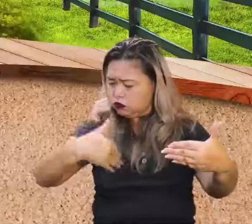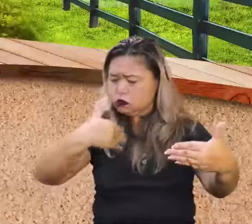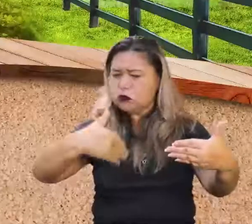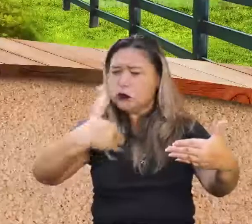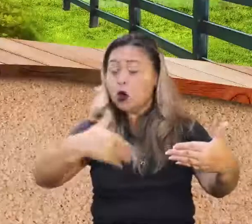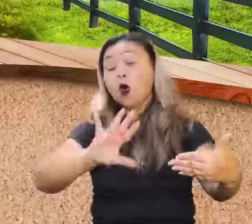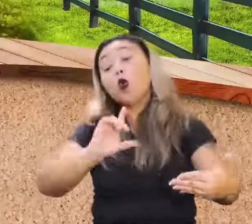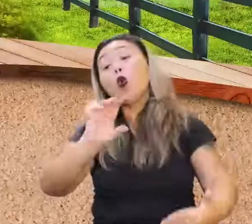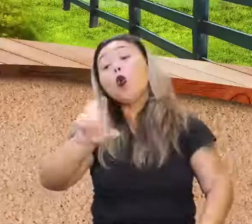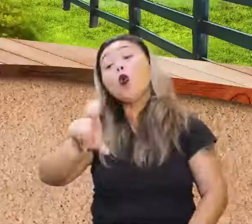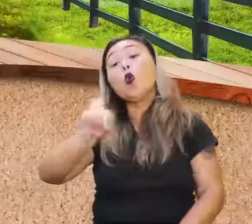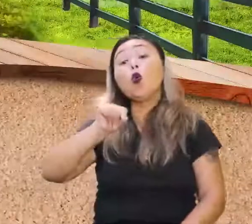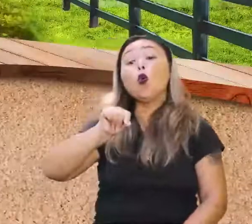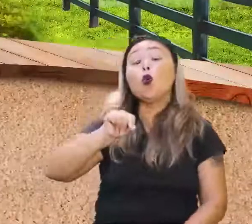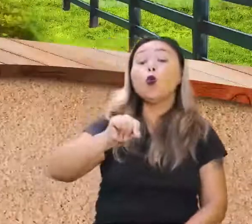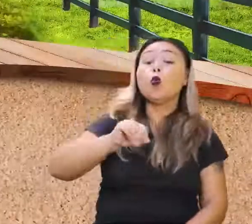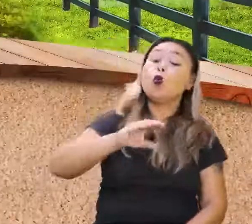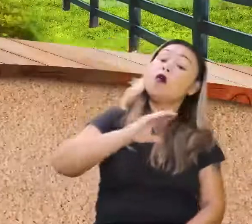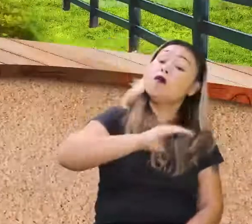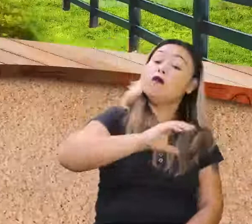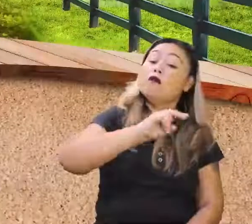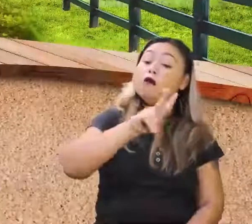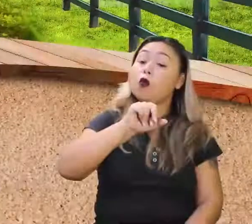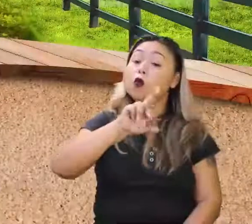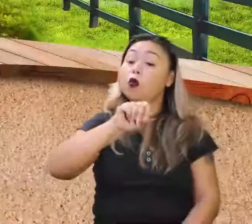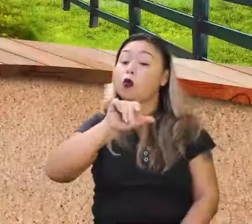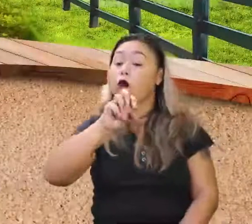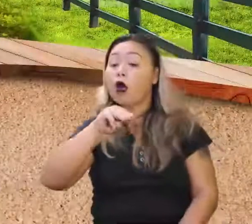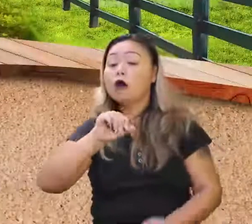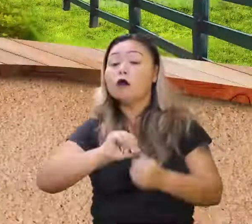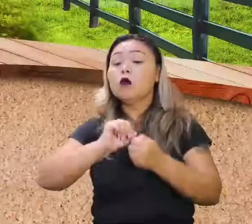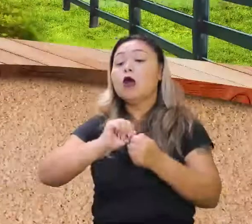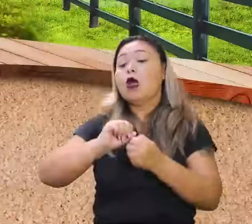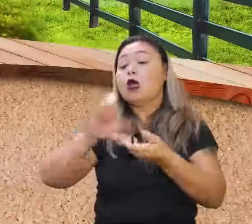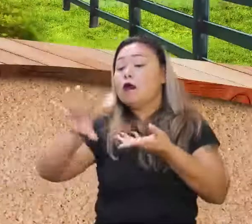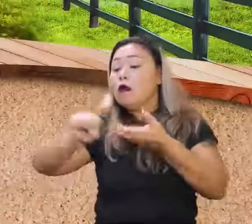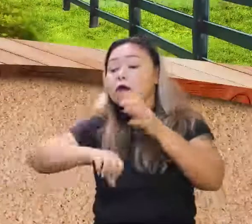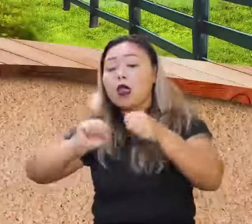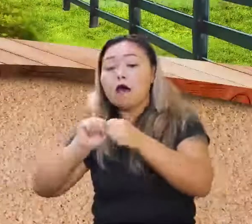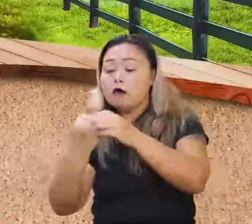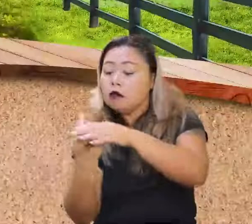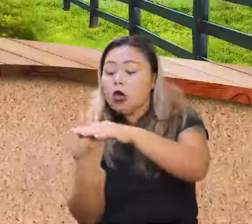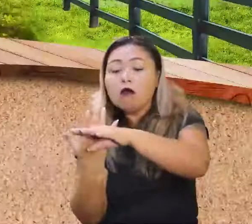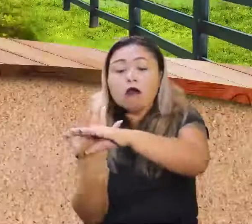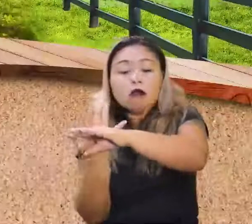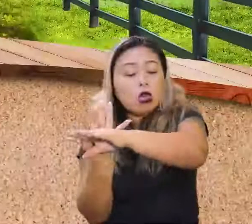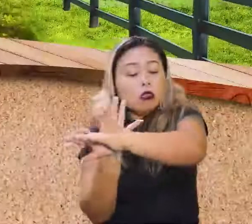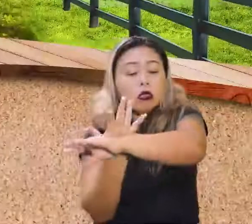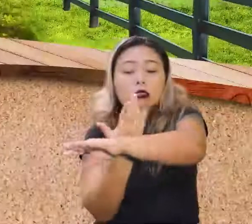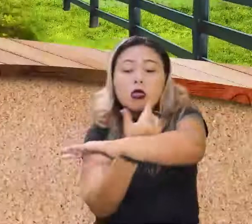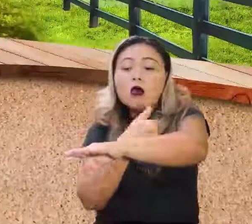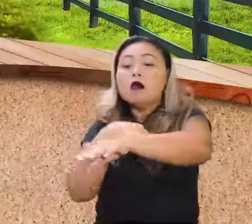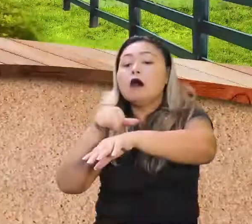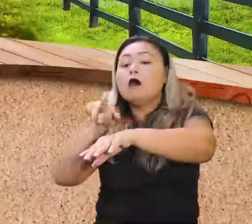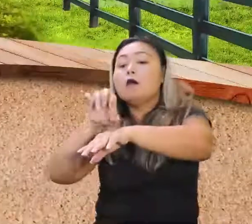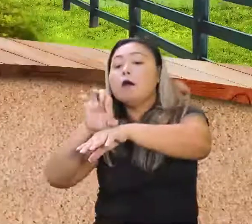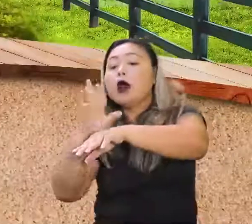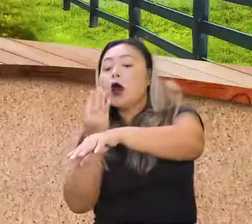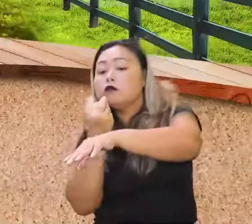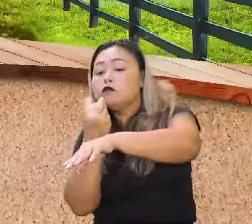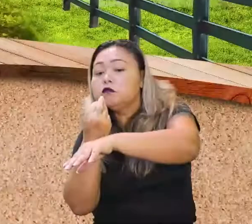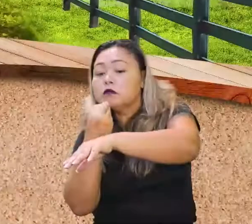desenvolvimento ou você vai utilizar volumosos, pastos, plantar napieira, capim